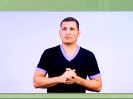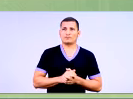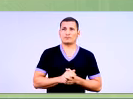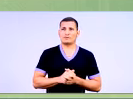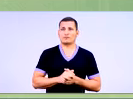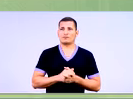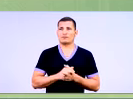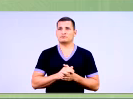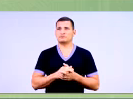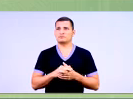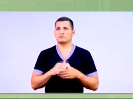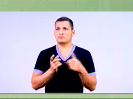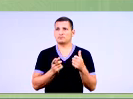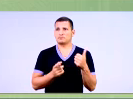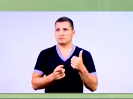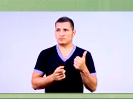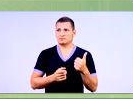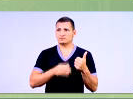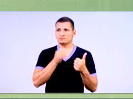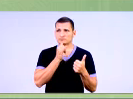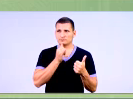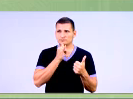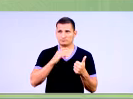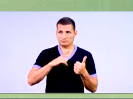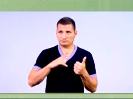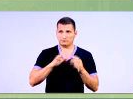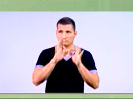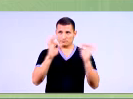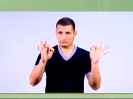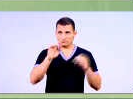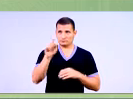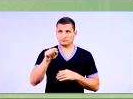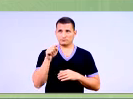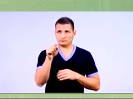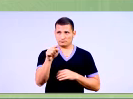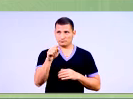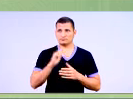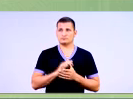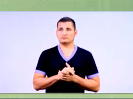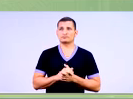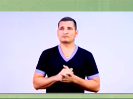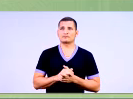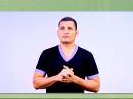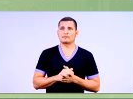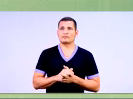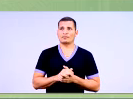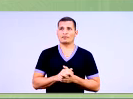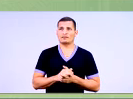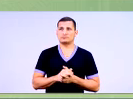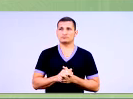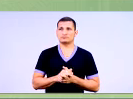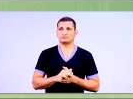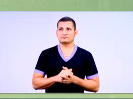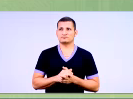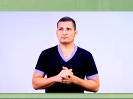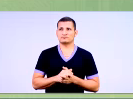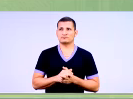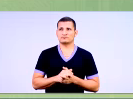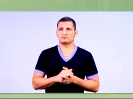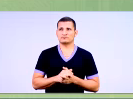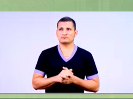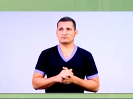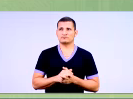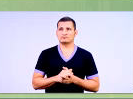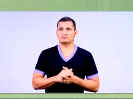exemplo, nós temos a frase que é uma interrogativa, certo? Will you sell clothes? Will you